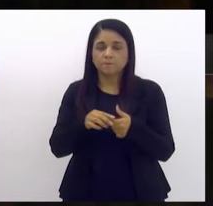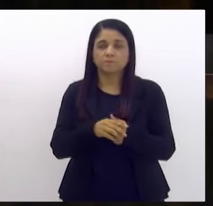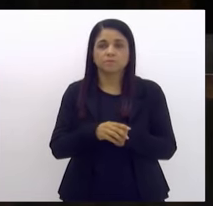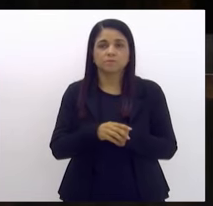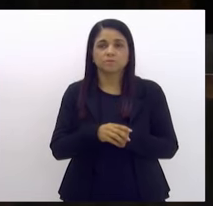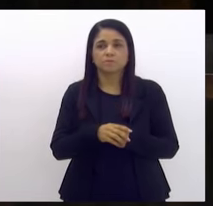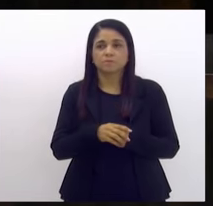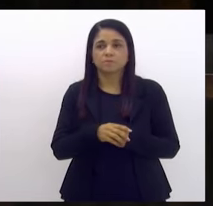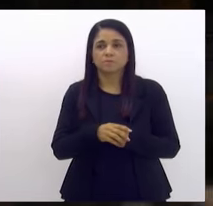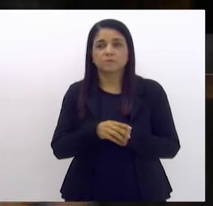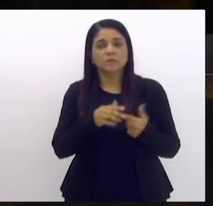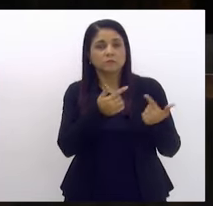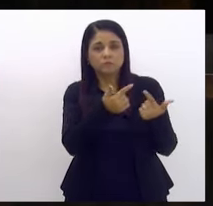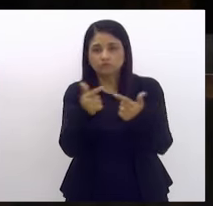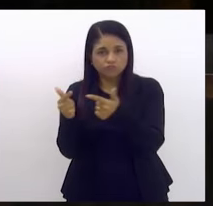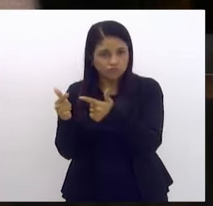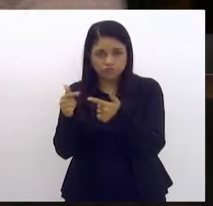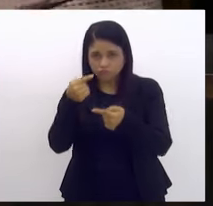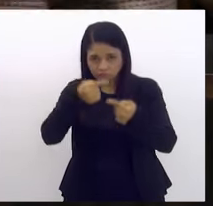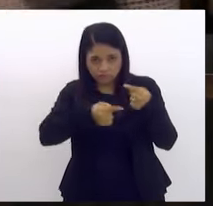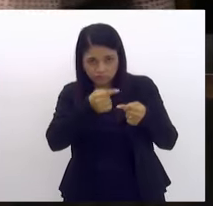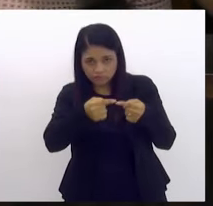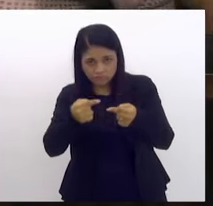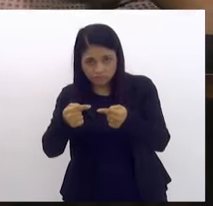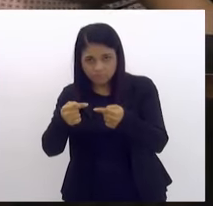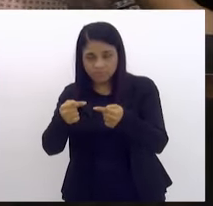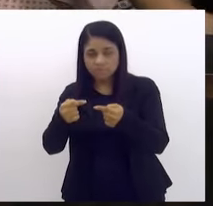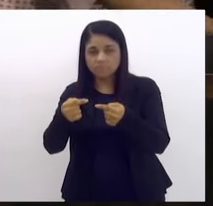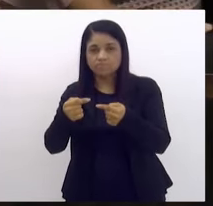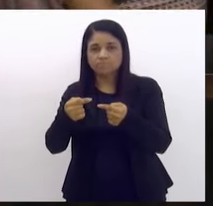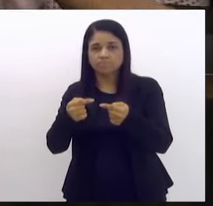Não há, em discussão, não havendo quem queira discutir.